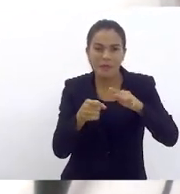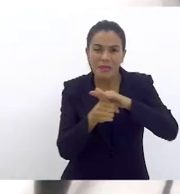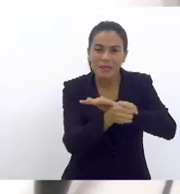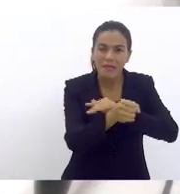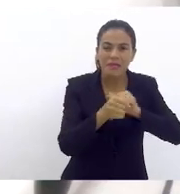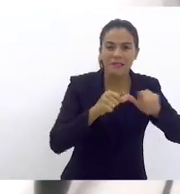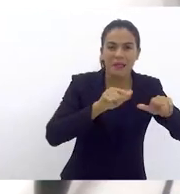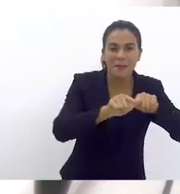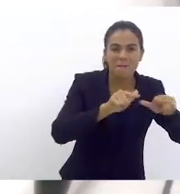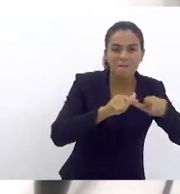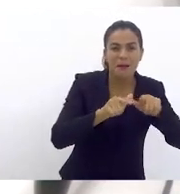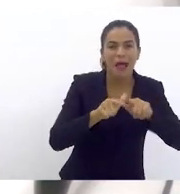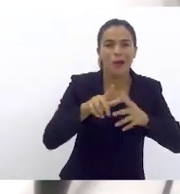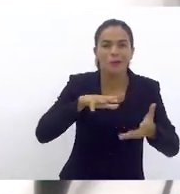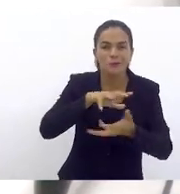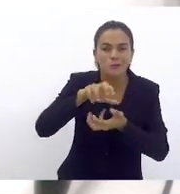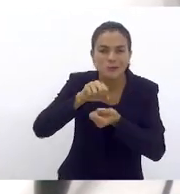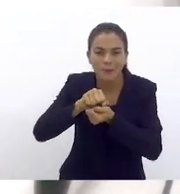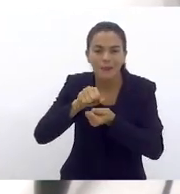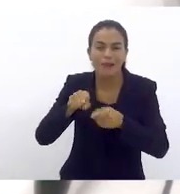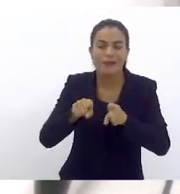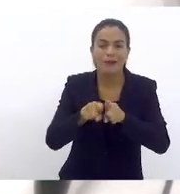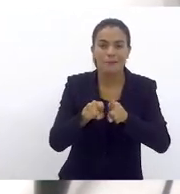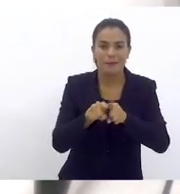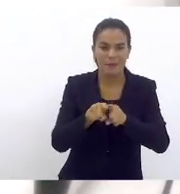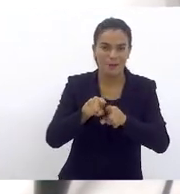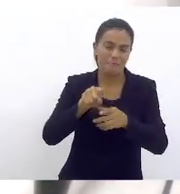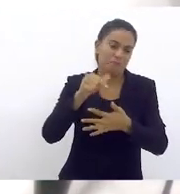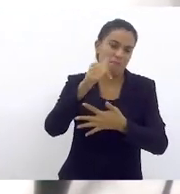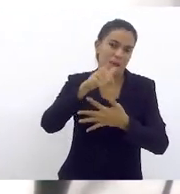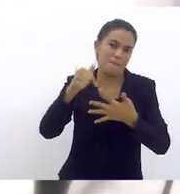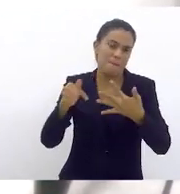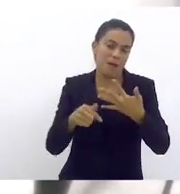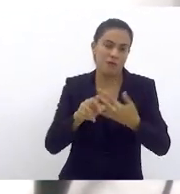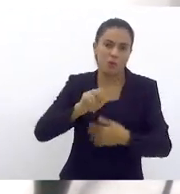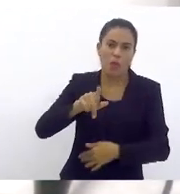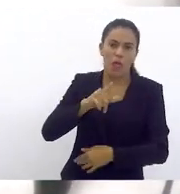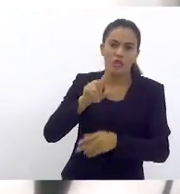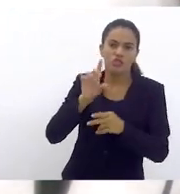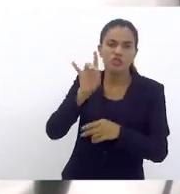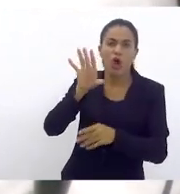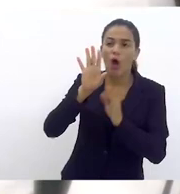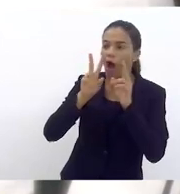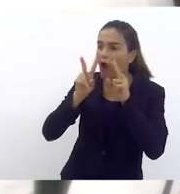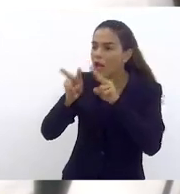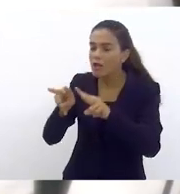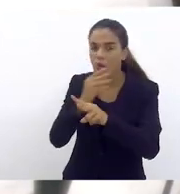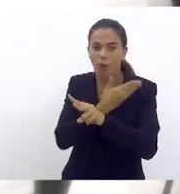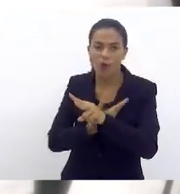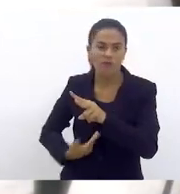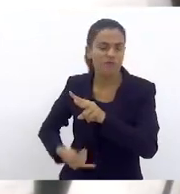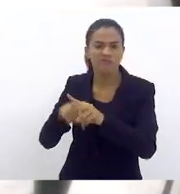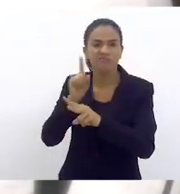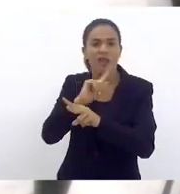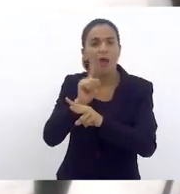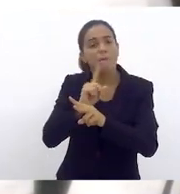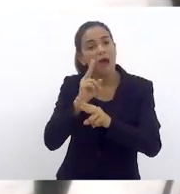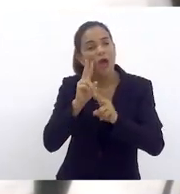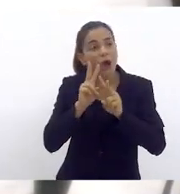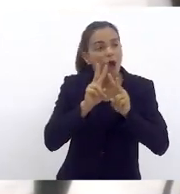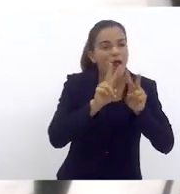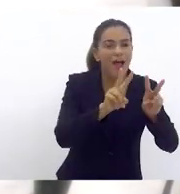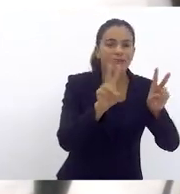a renda sustentabilidade de forma não de governo mas olhando é de uma forma de estrutura